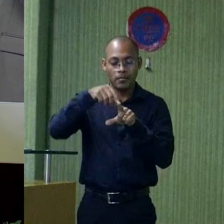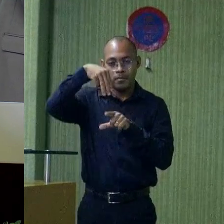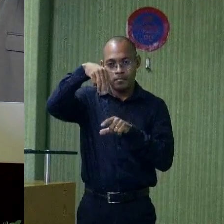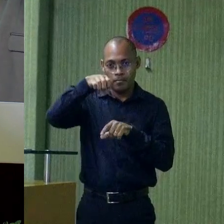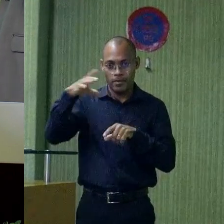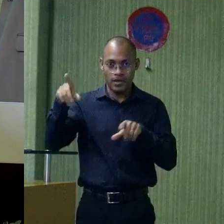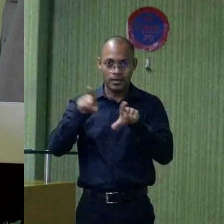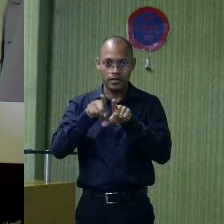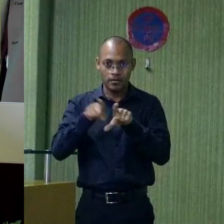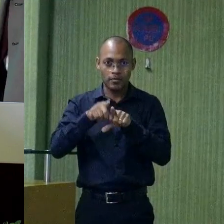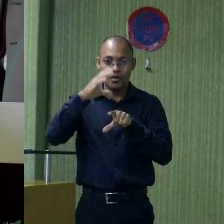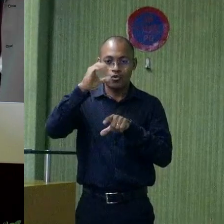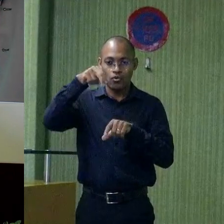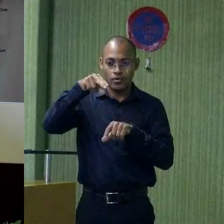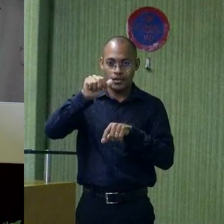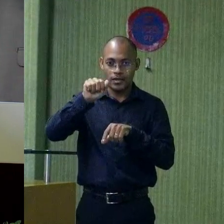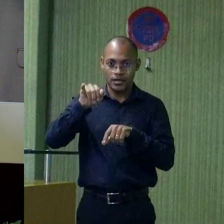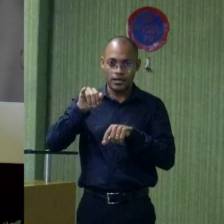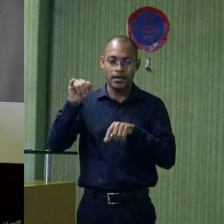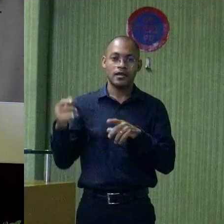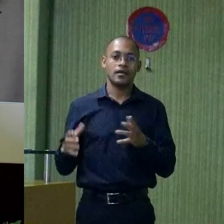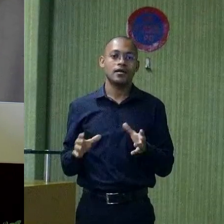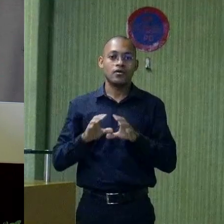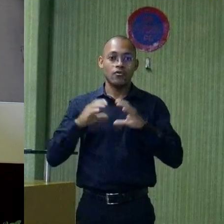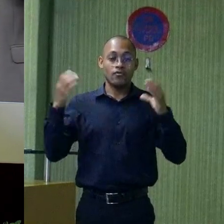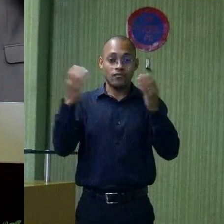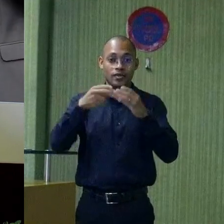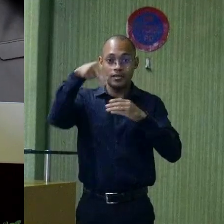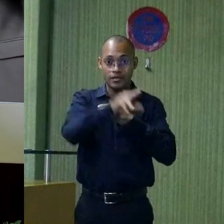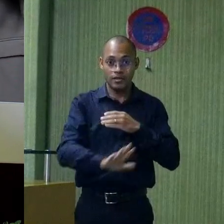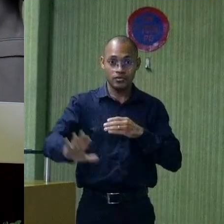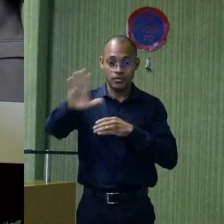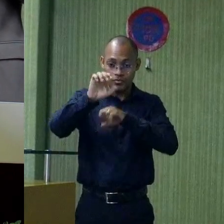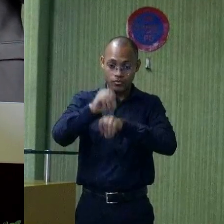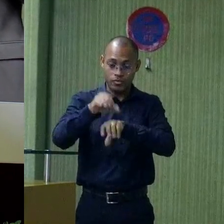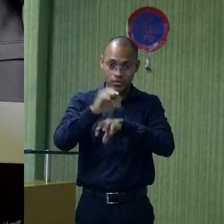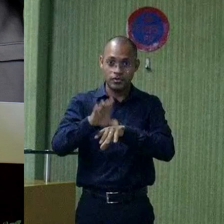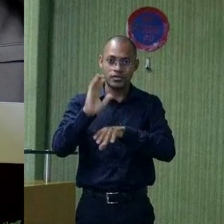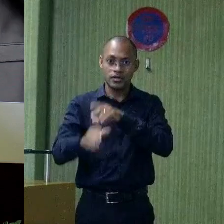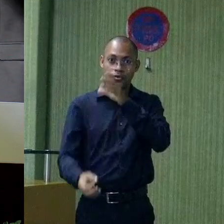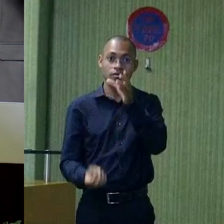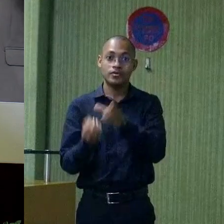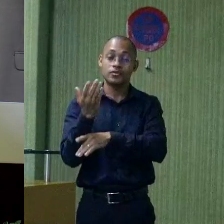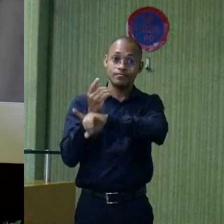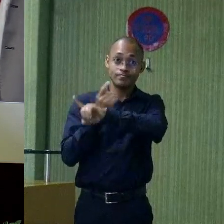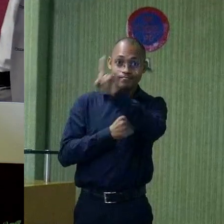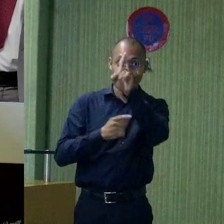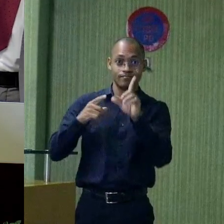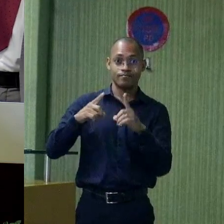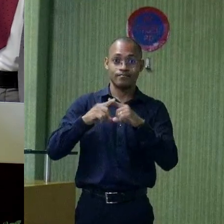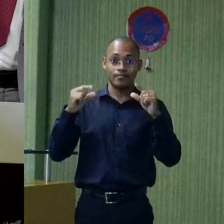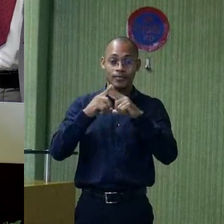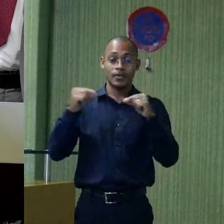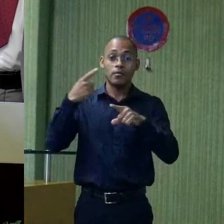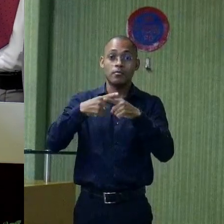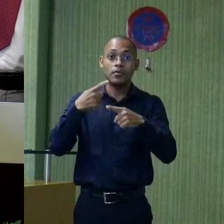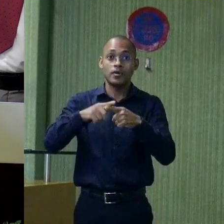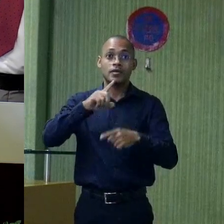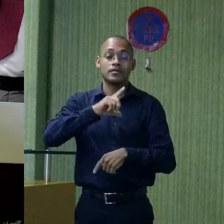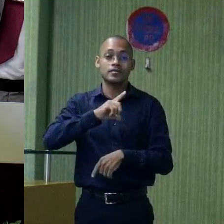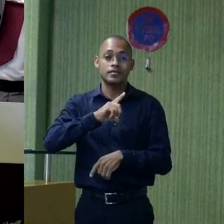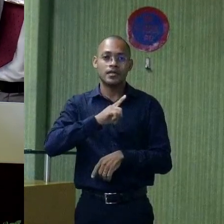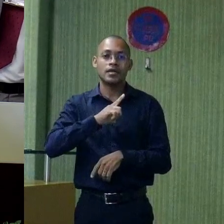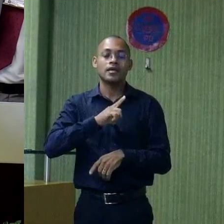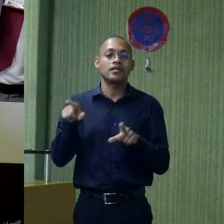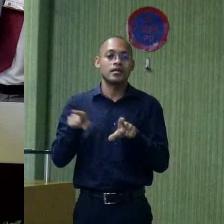foi a conai né a conferência nacional de educação muito importante né que foi realizada em Brasília Lembrando que antes a gente teve as conferências